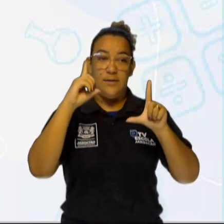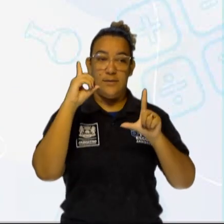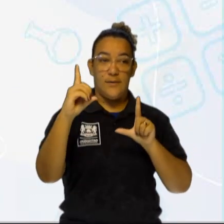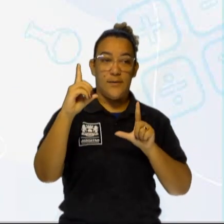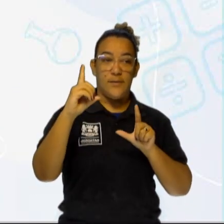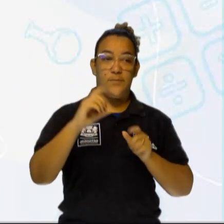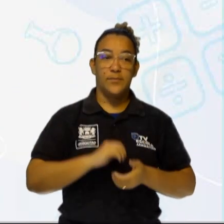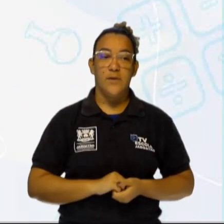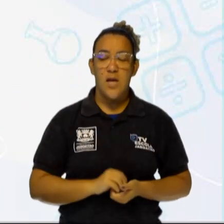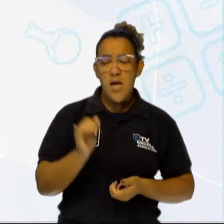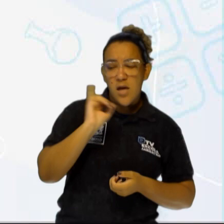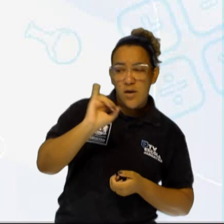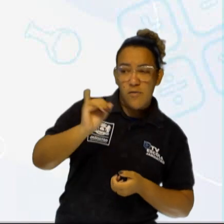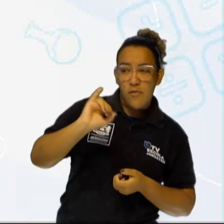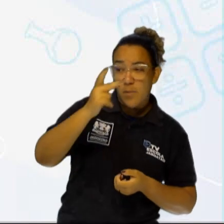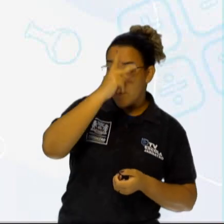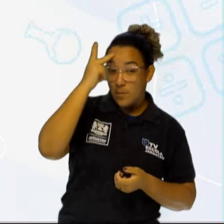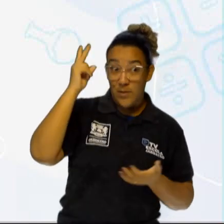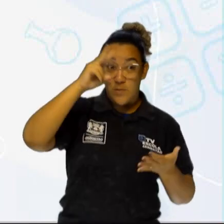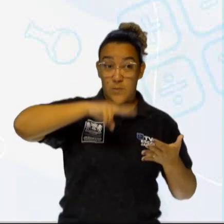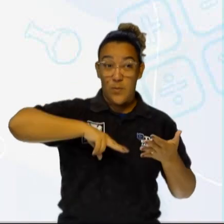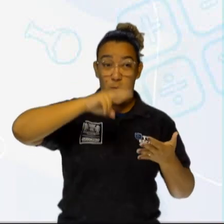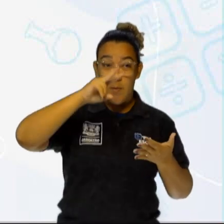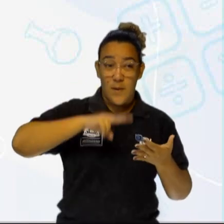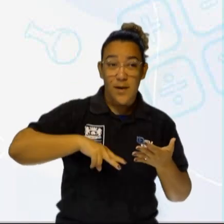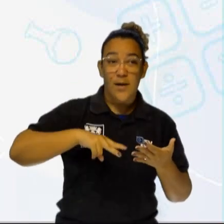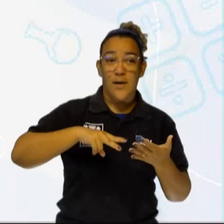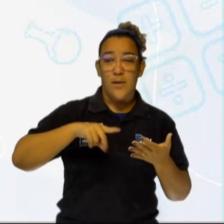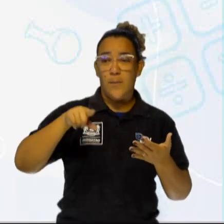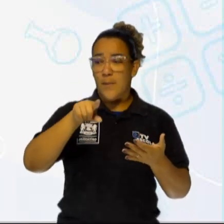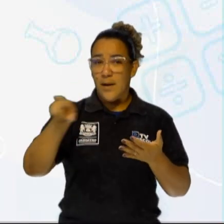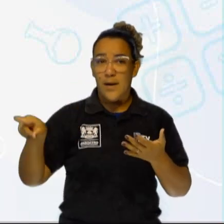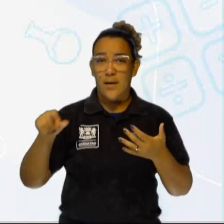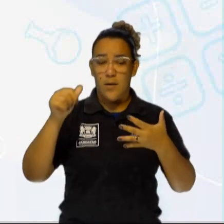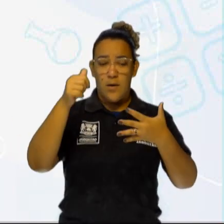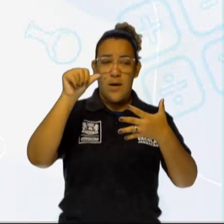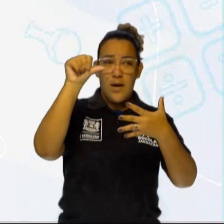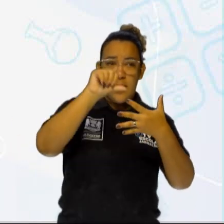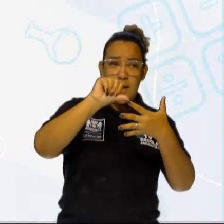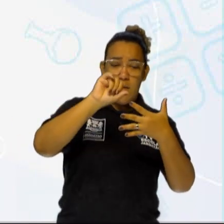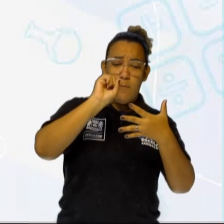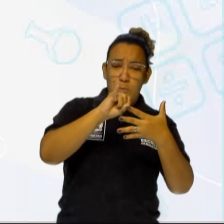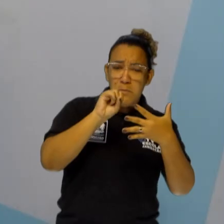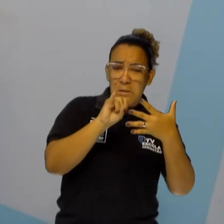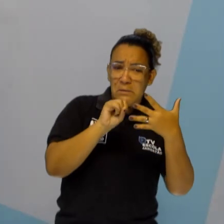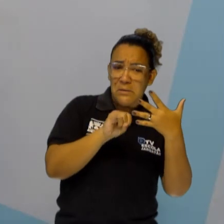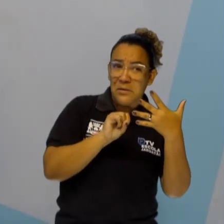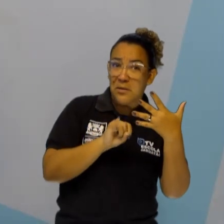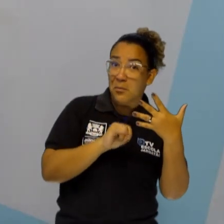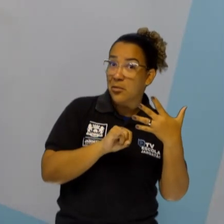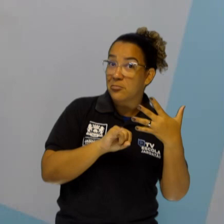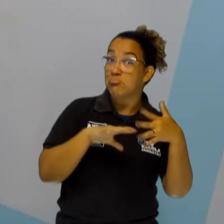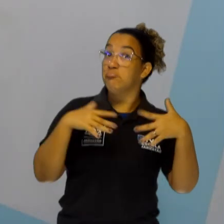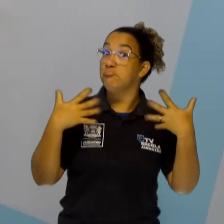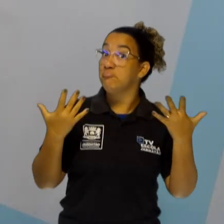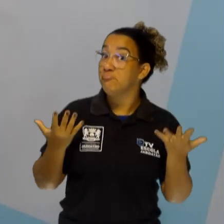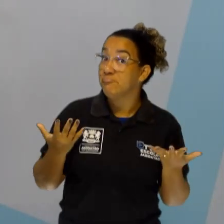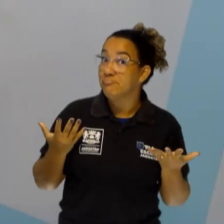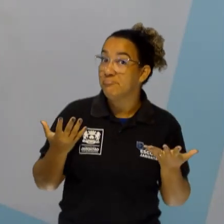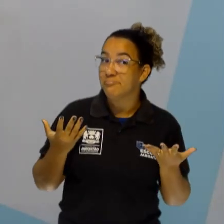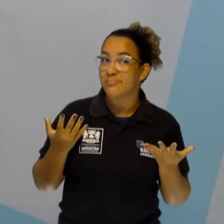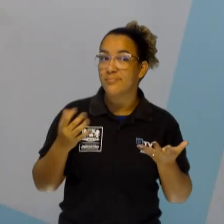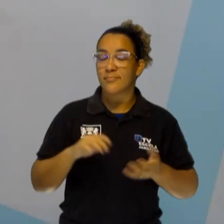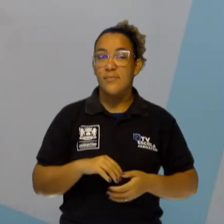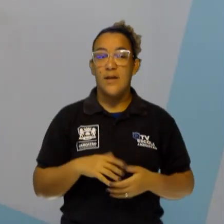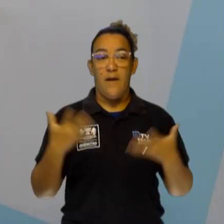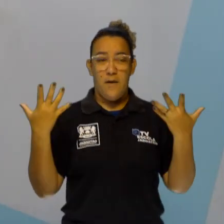Fornecer informações ao leitor para que ele levante hipóteses sobre o conteúdo do livro. Opa, essa é uma forte candidata, gente. Vê só. Nós temos